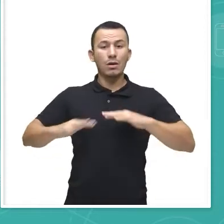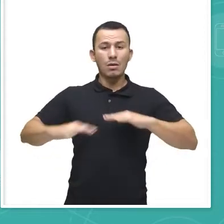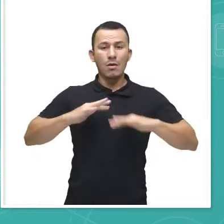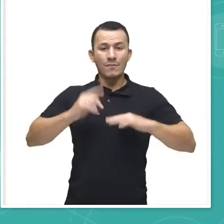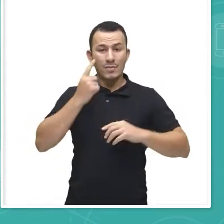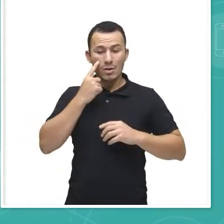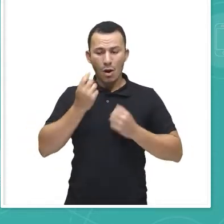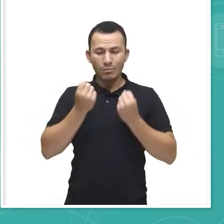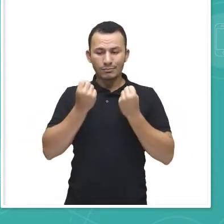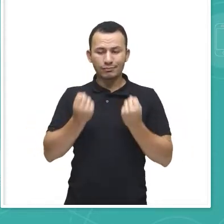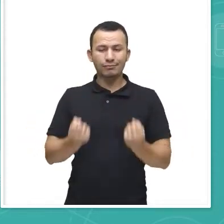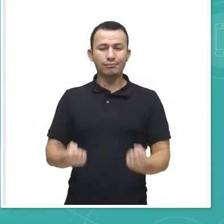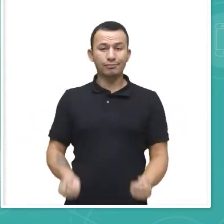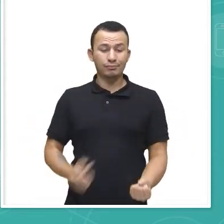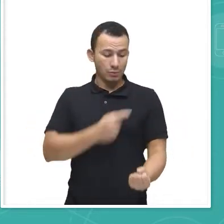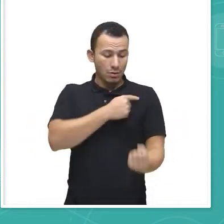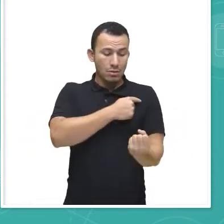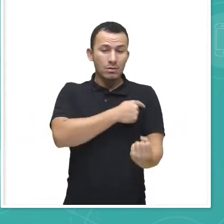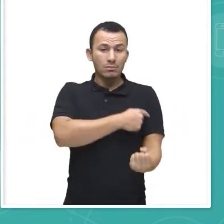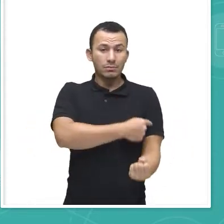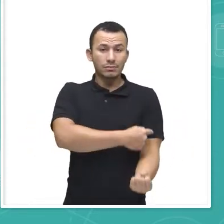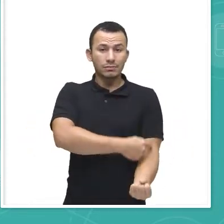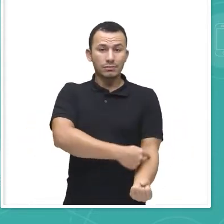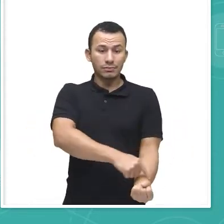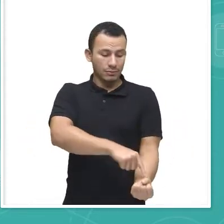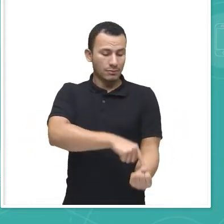ele para baixo, você acaba tendo